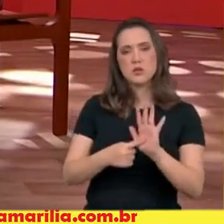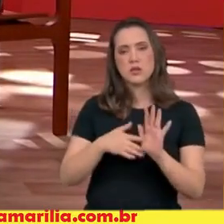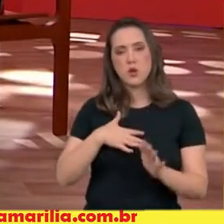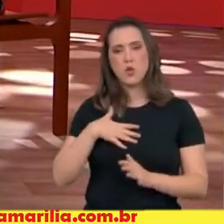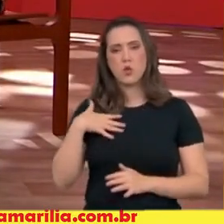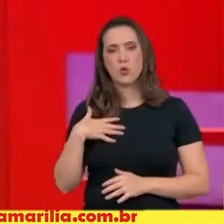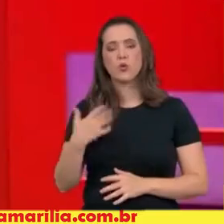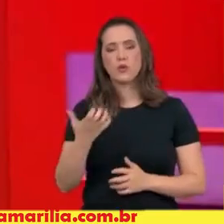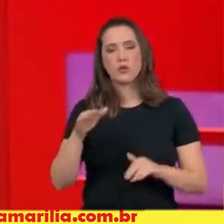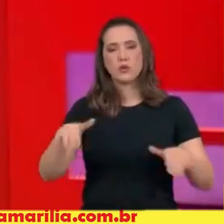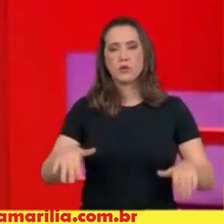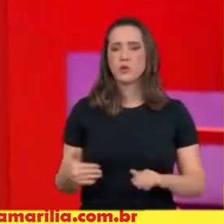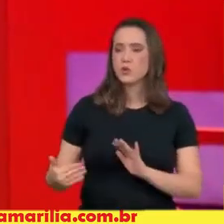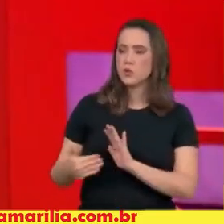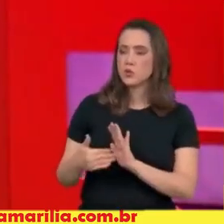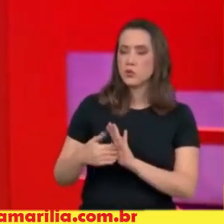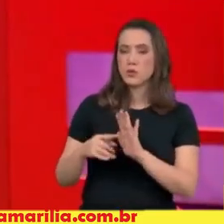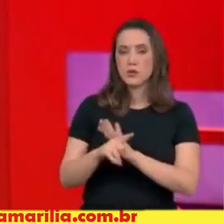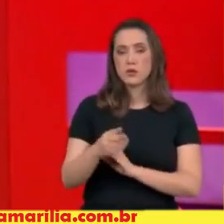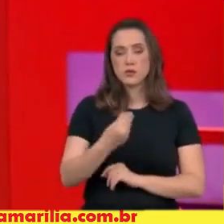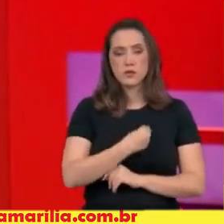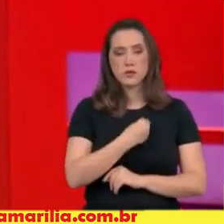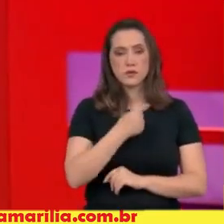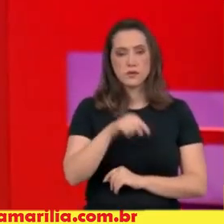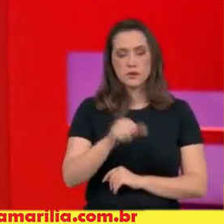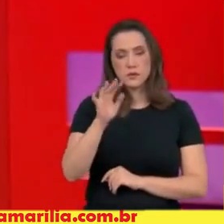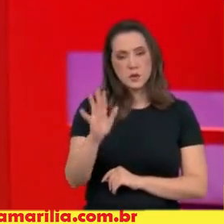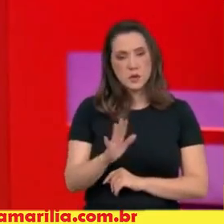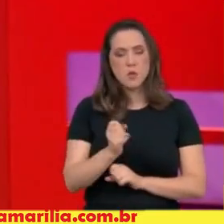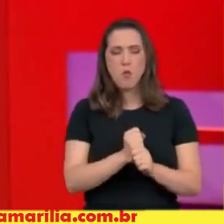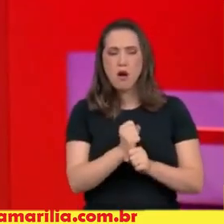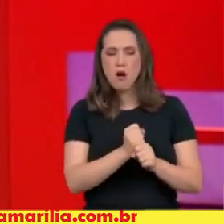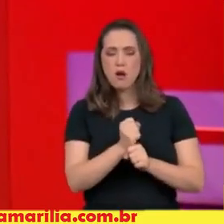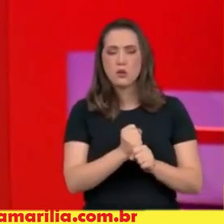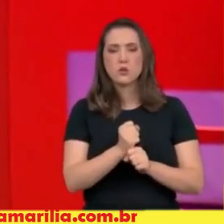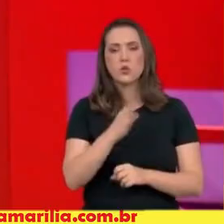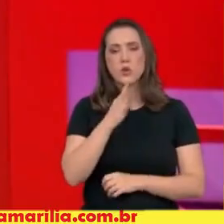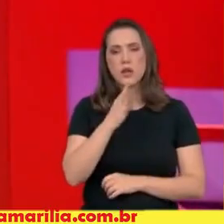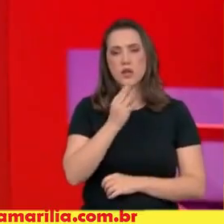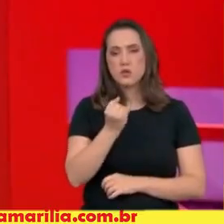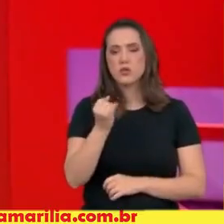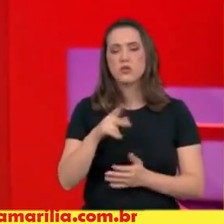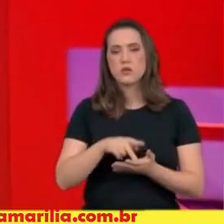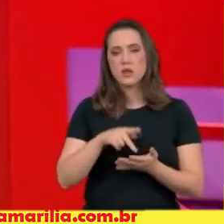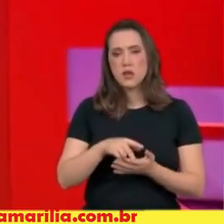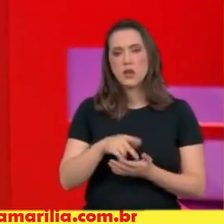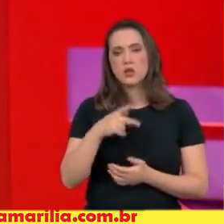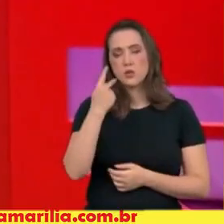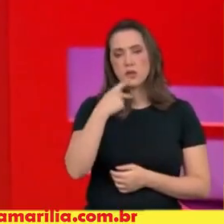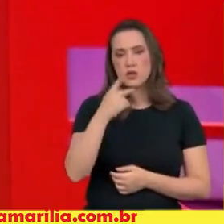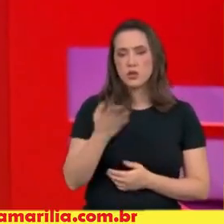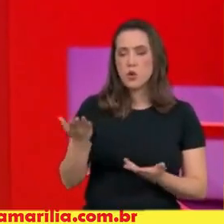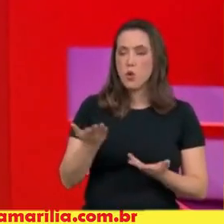Perfeito. Última pergunta. Você viveu muitos anos no Brasil, conhece muito bem a política brasileira e hoje vive fora do Brasil, vive em Londres, já há alguns anos